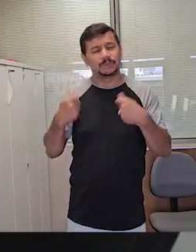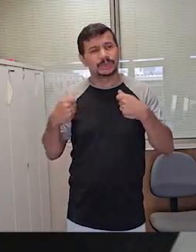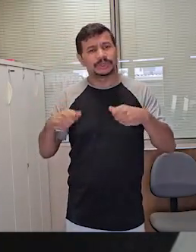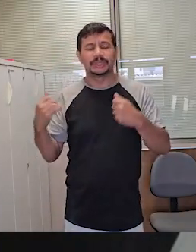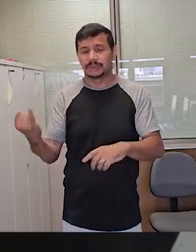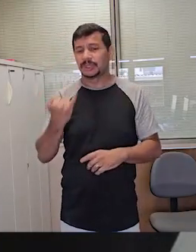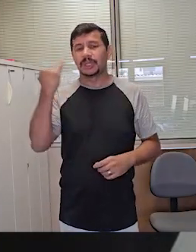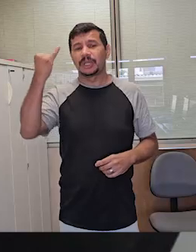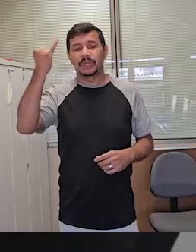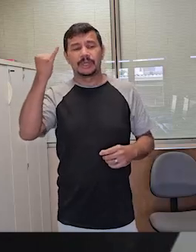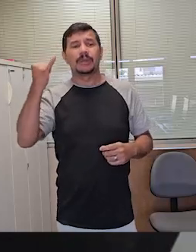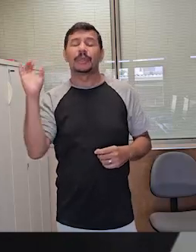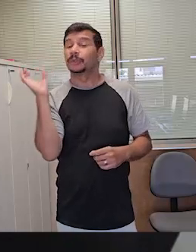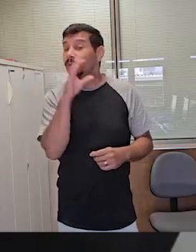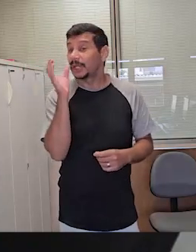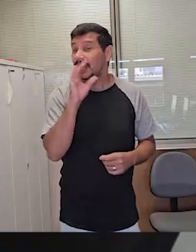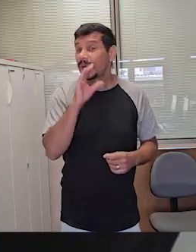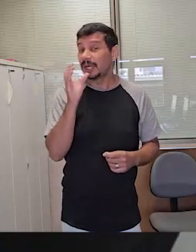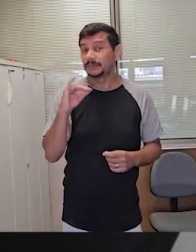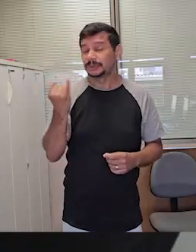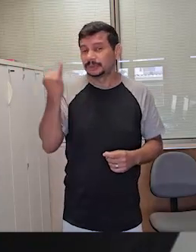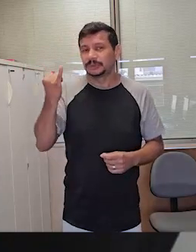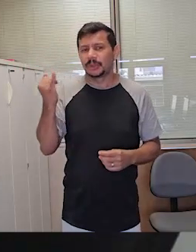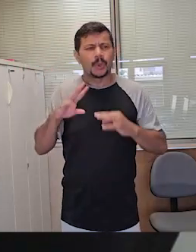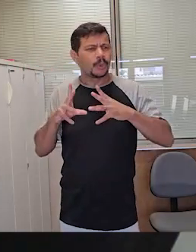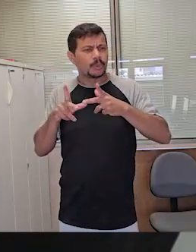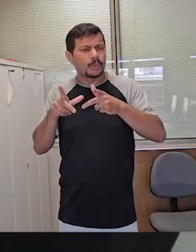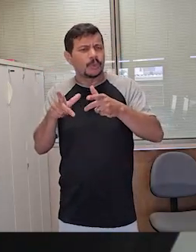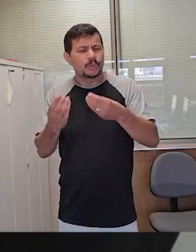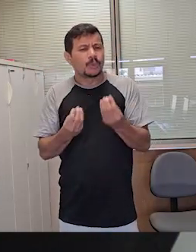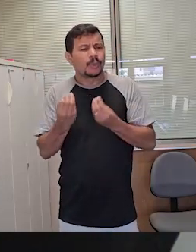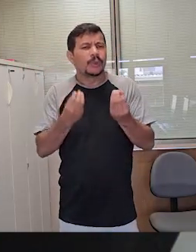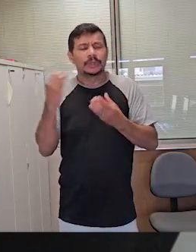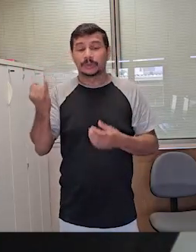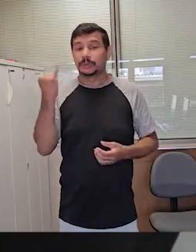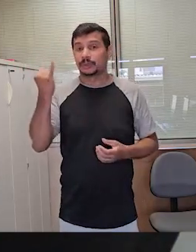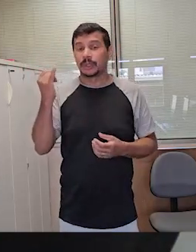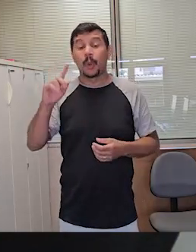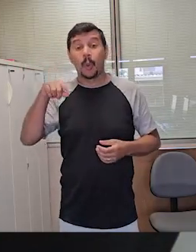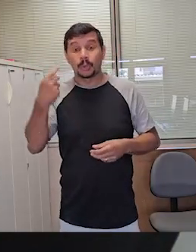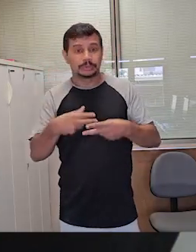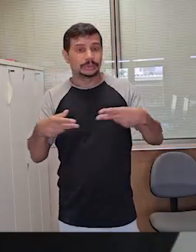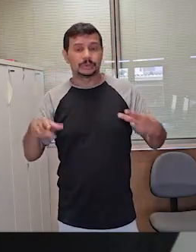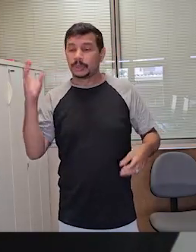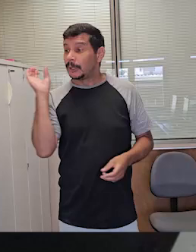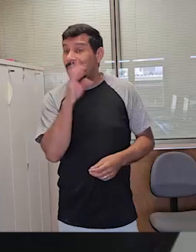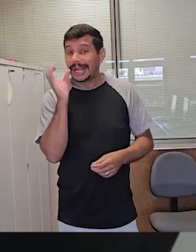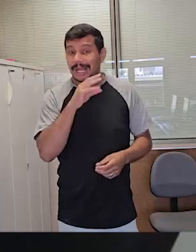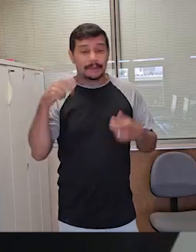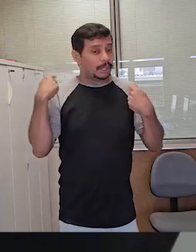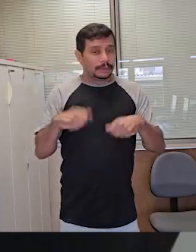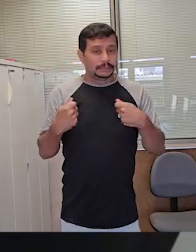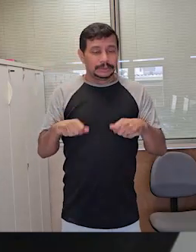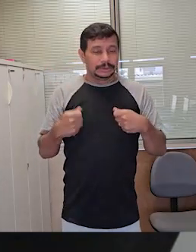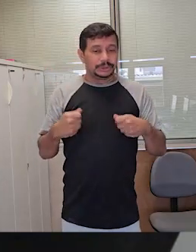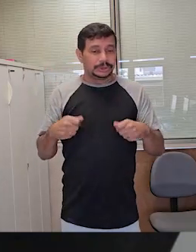e o que é importante, né? O que é urgente e o que é importante. Muita coisa é importante, mas tem algumas coisas que são urgentes, principalmente para